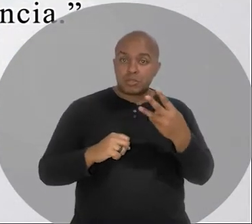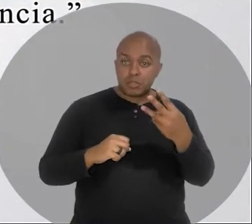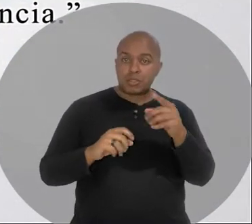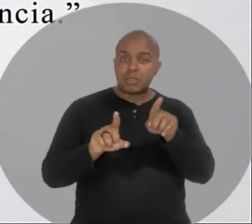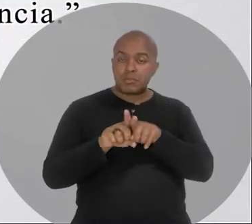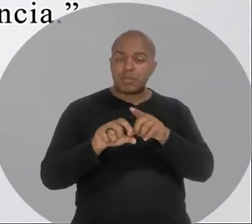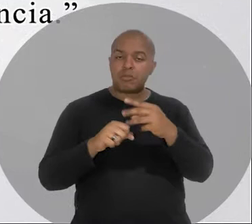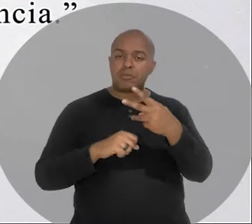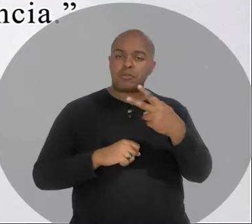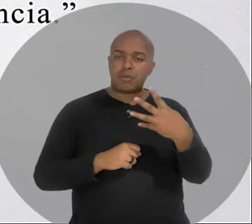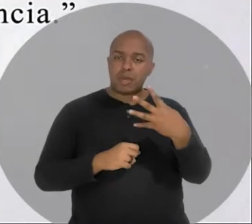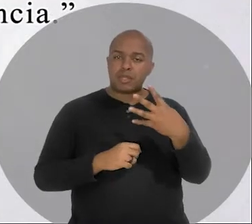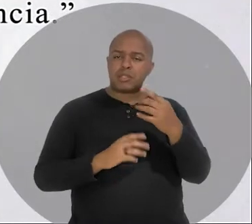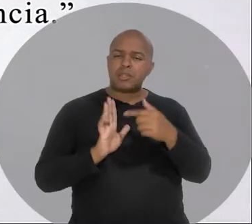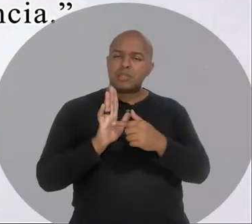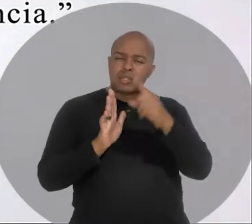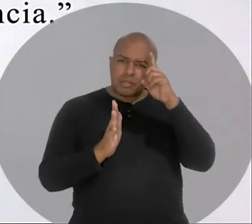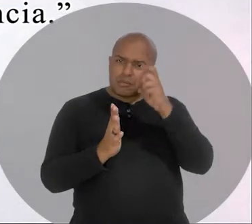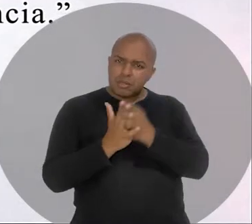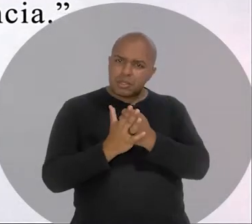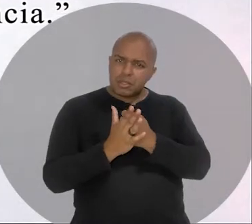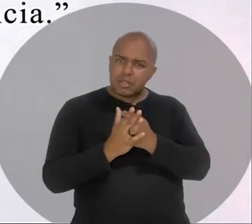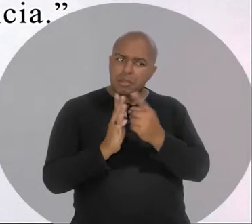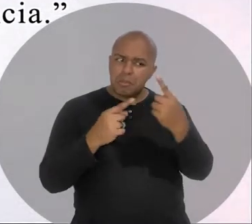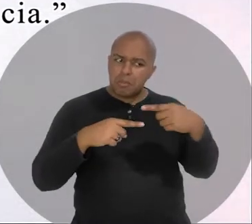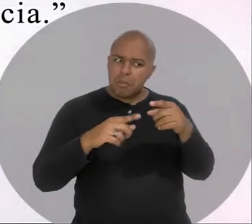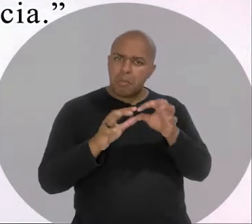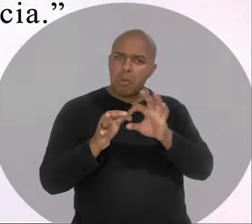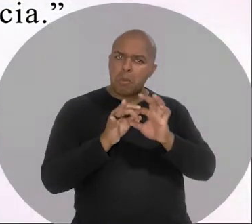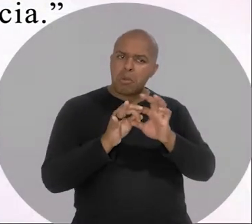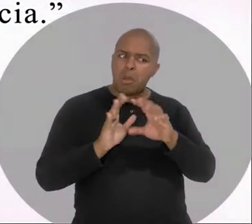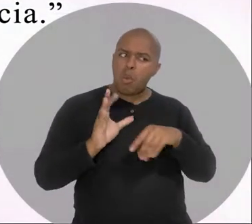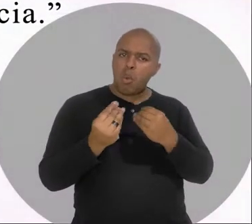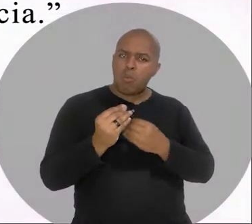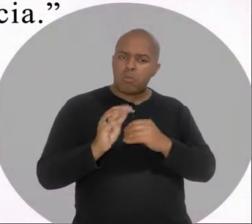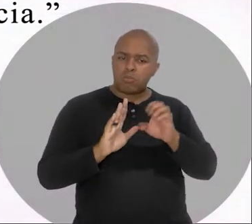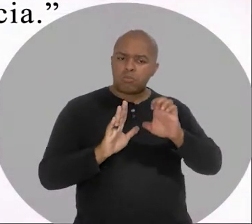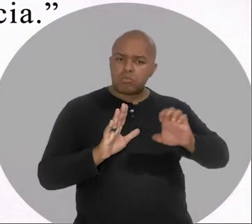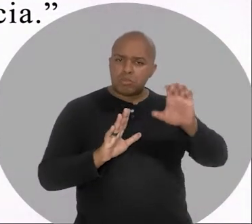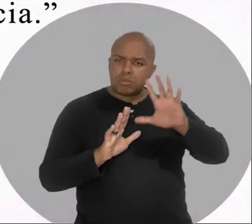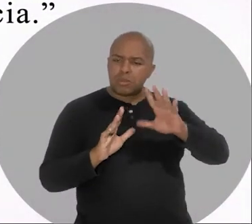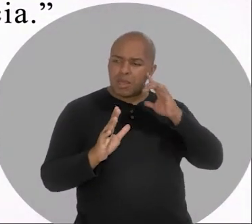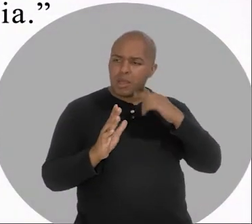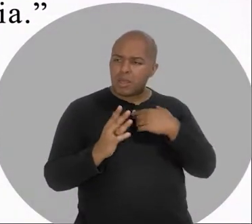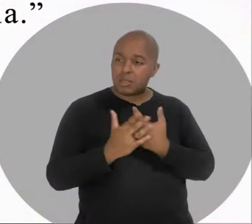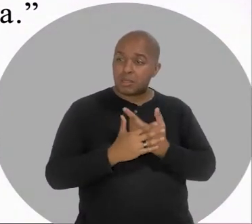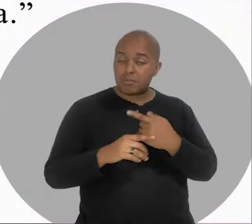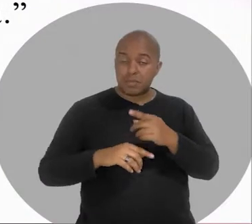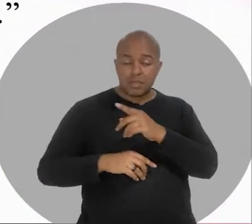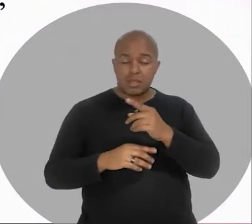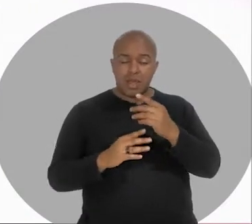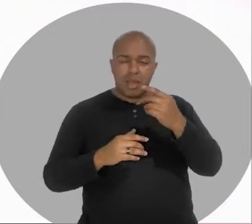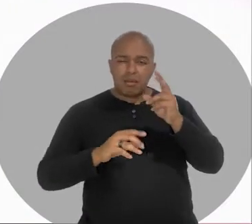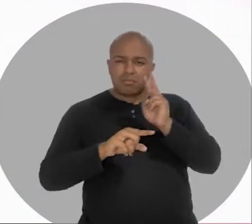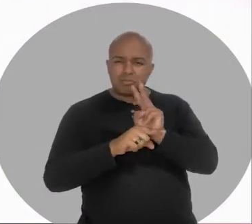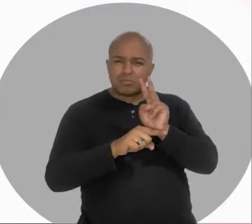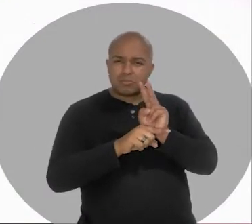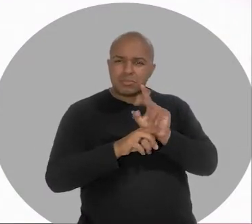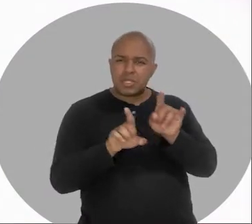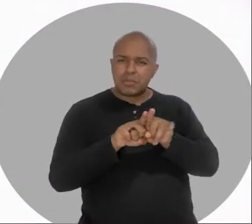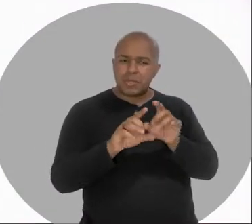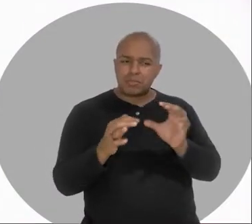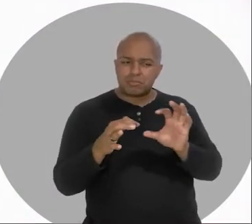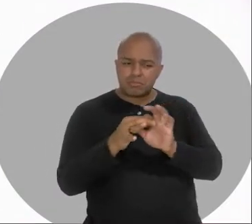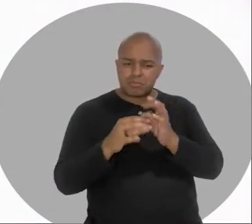que definem que compete à União, aos Estados e ao Distrito Federal a proteção e integração social das pessoas